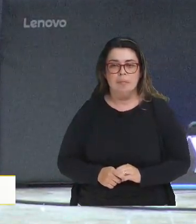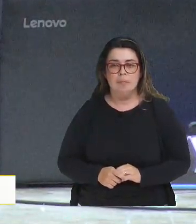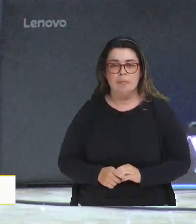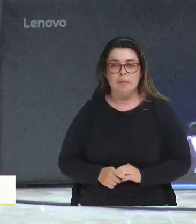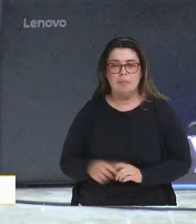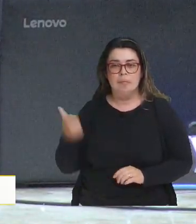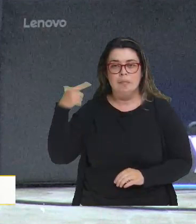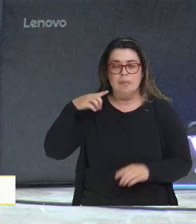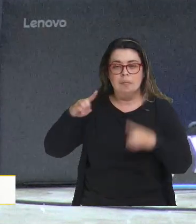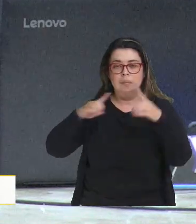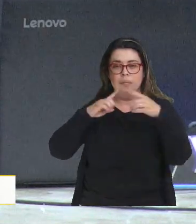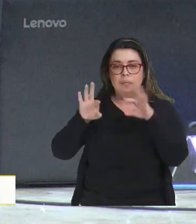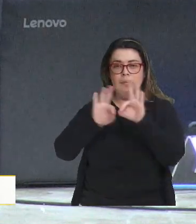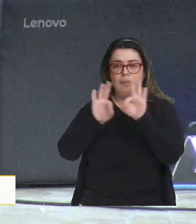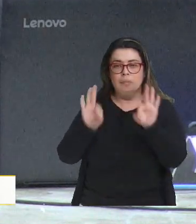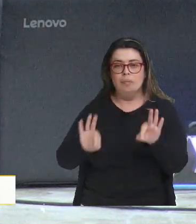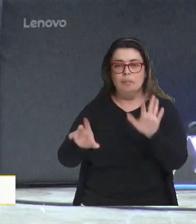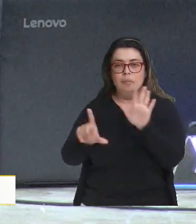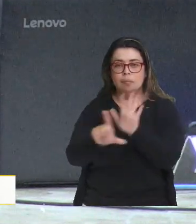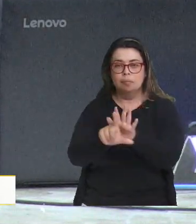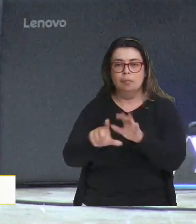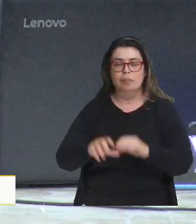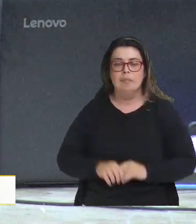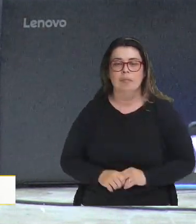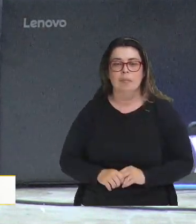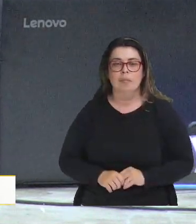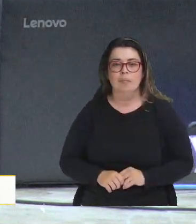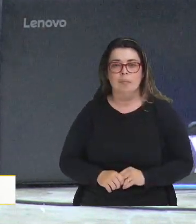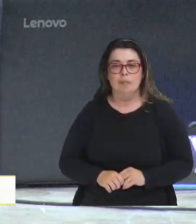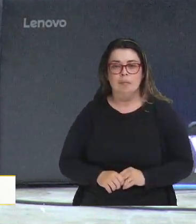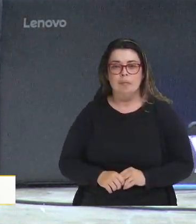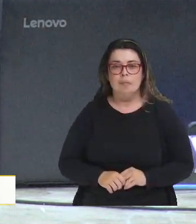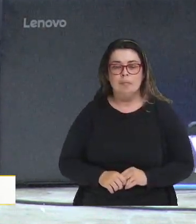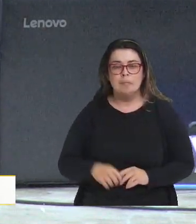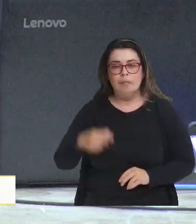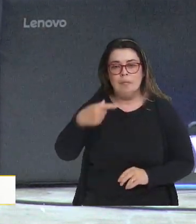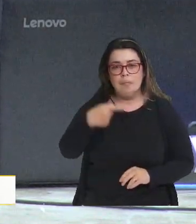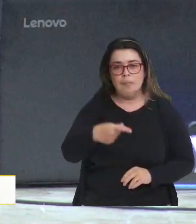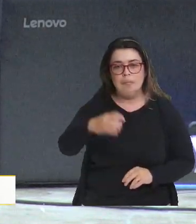Continua em discussão o projeto de lei número